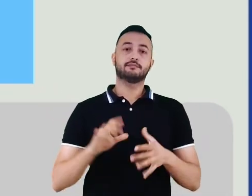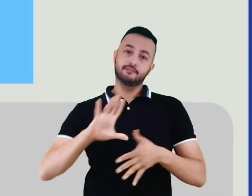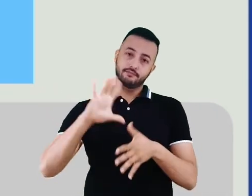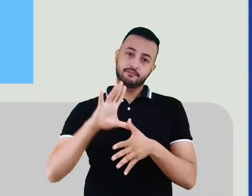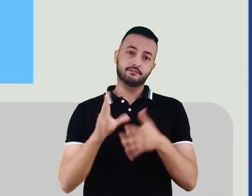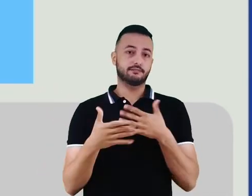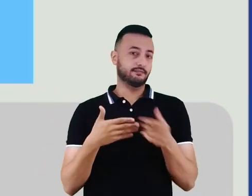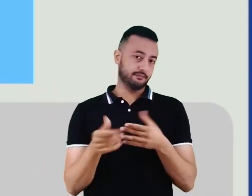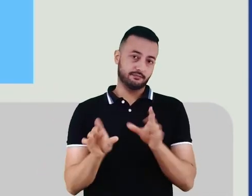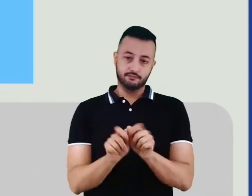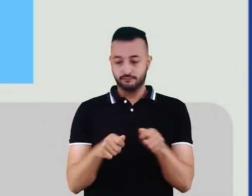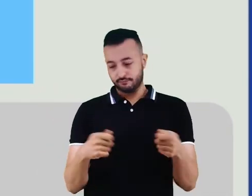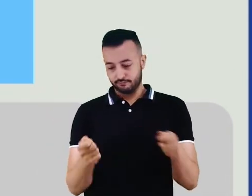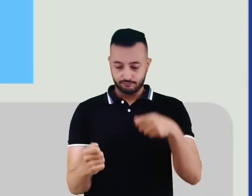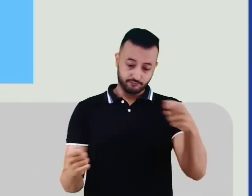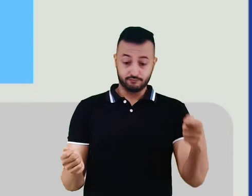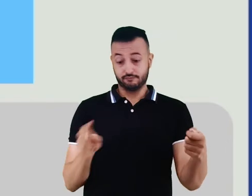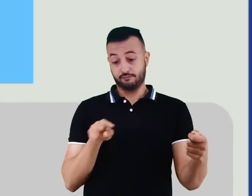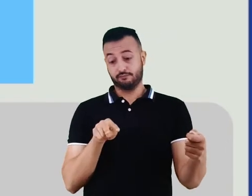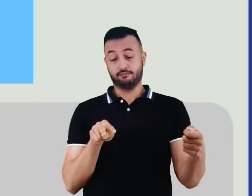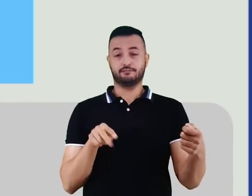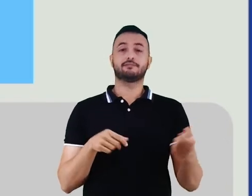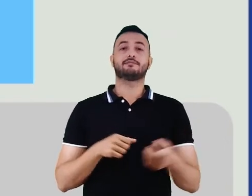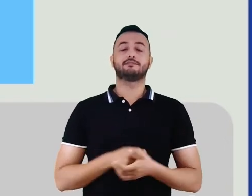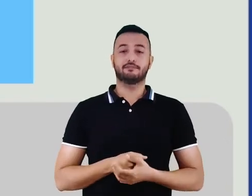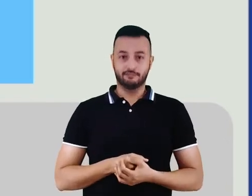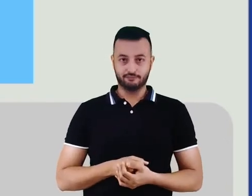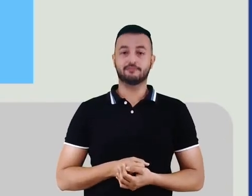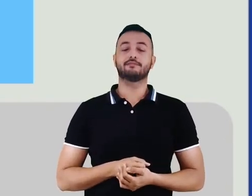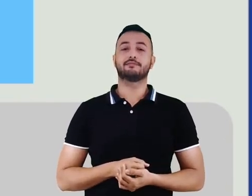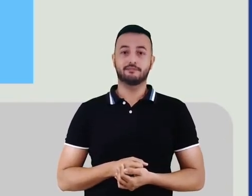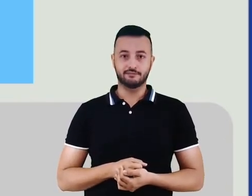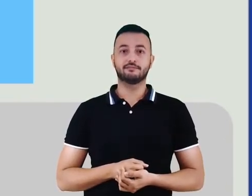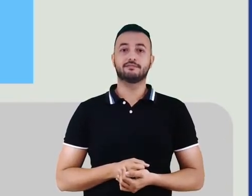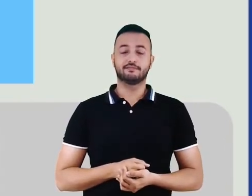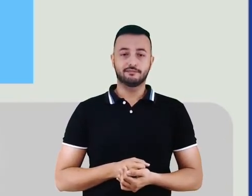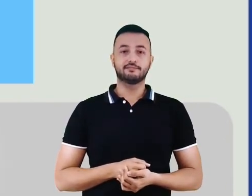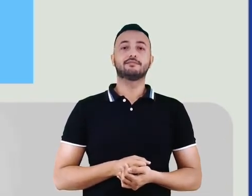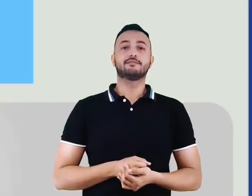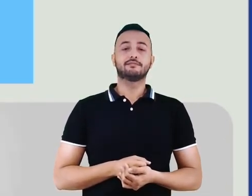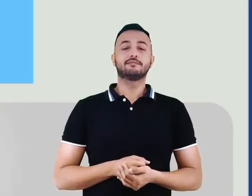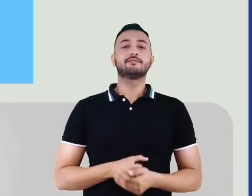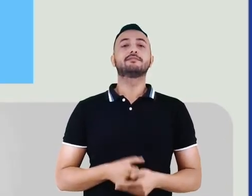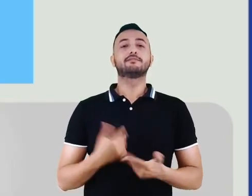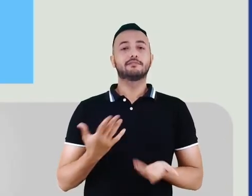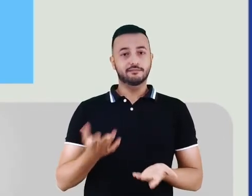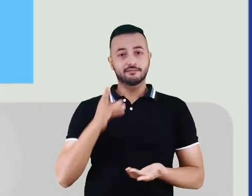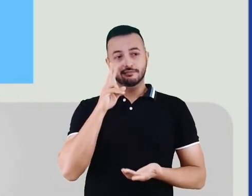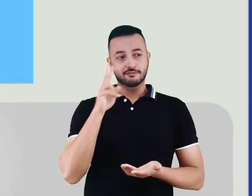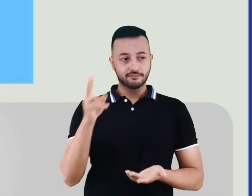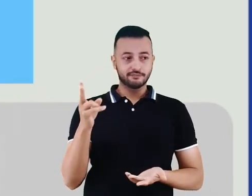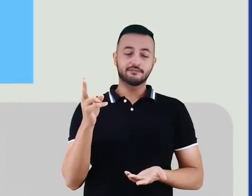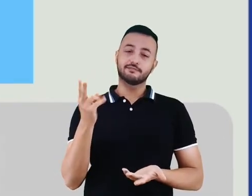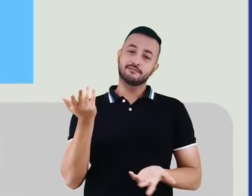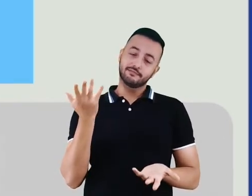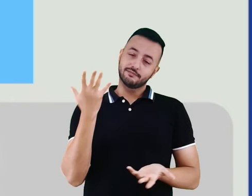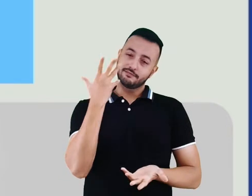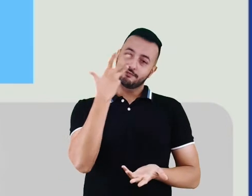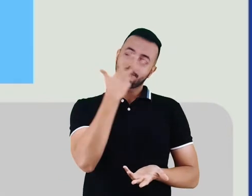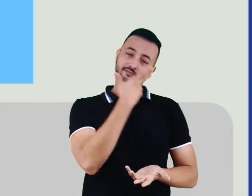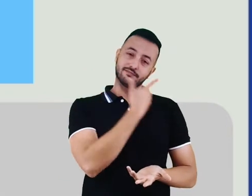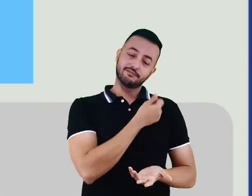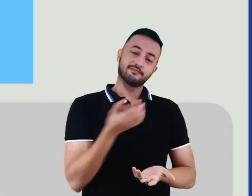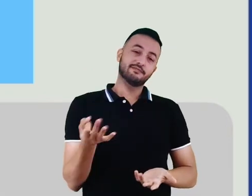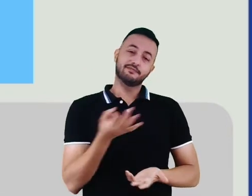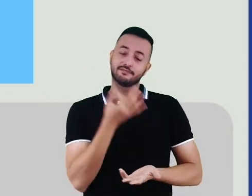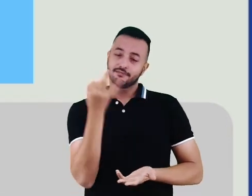que você tiver em mãos. Isso mesmo. Olha aí a nossa linda e maravilhosa